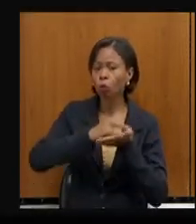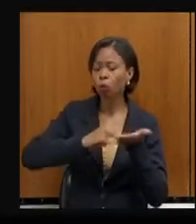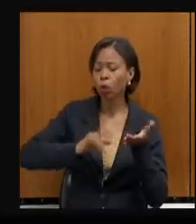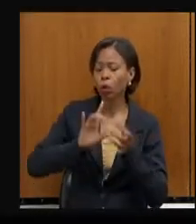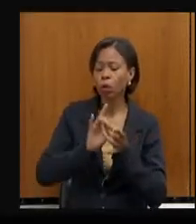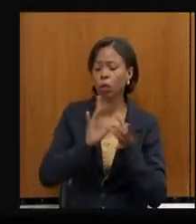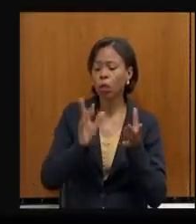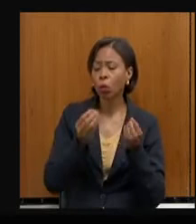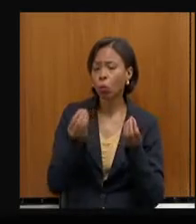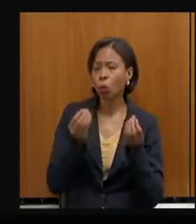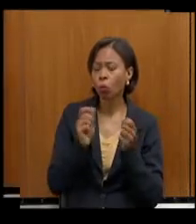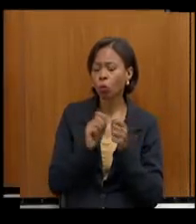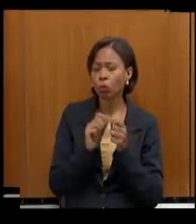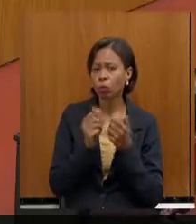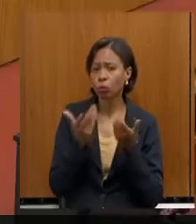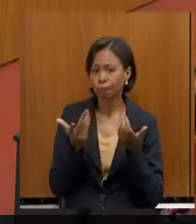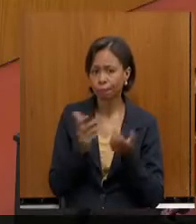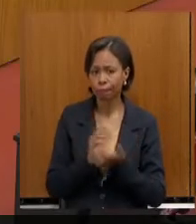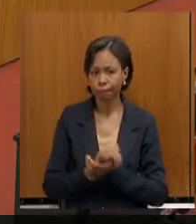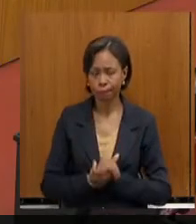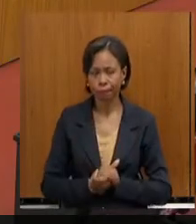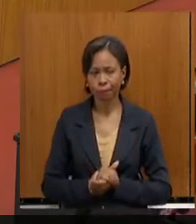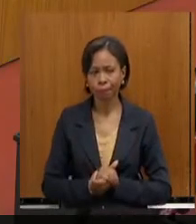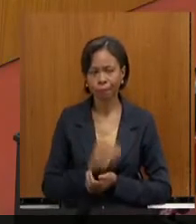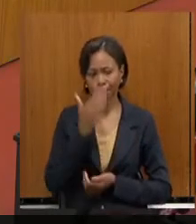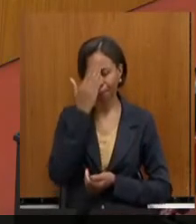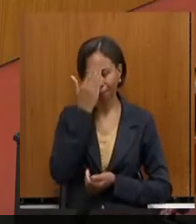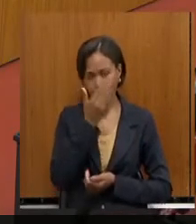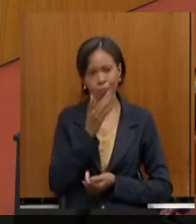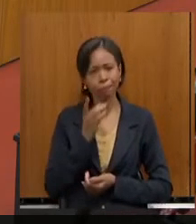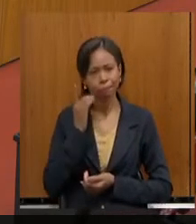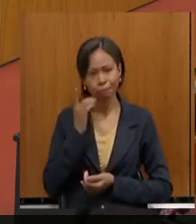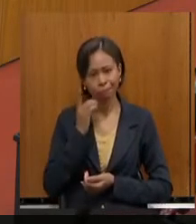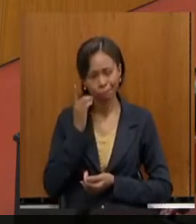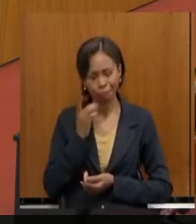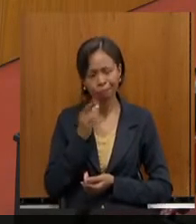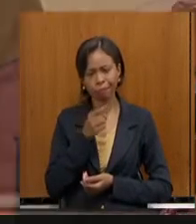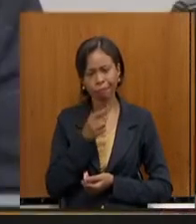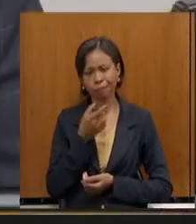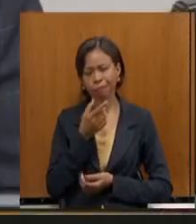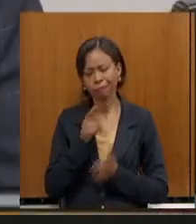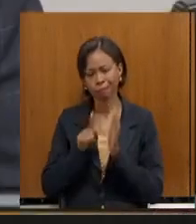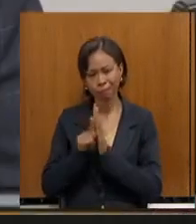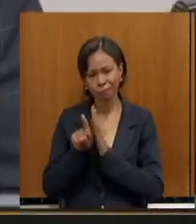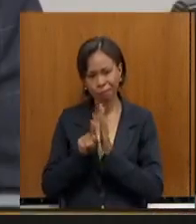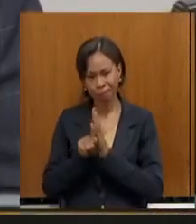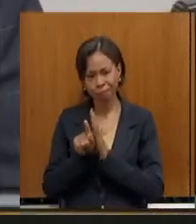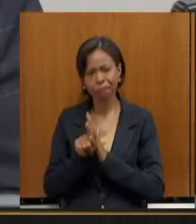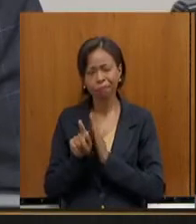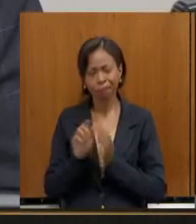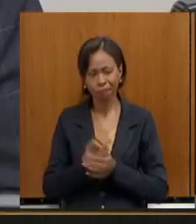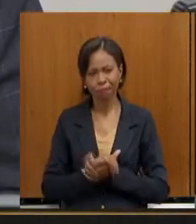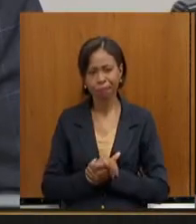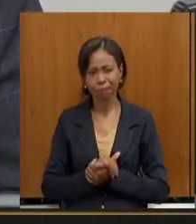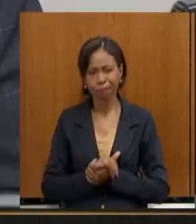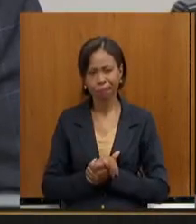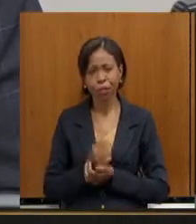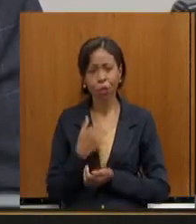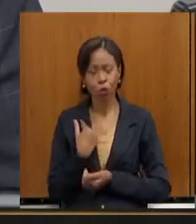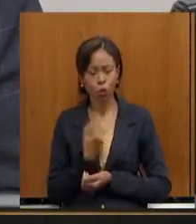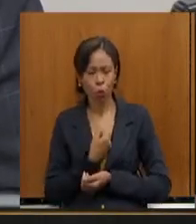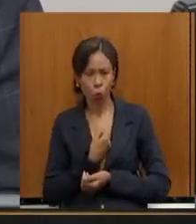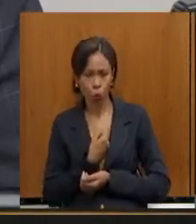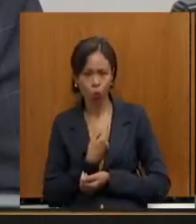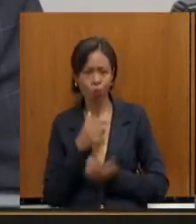obrigada obrigado deputada se ele usou viola pelas considerações também quarta Presidente a gente compartilha do mesmo